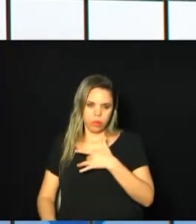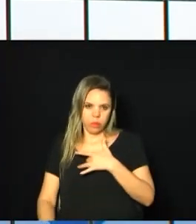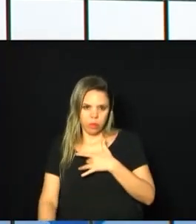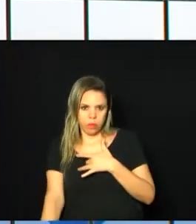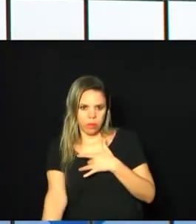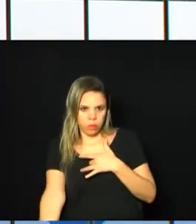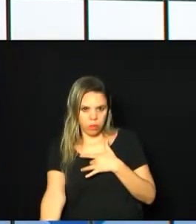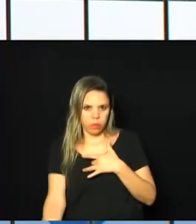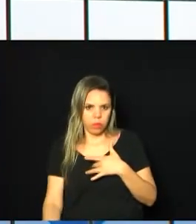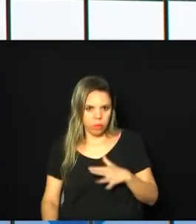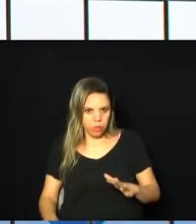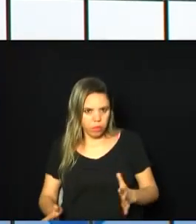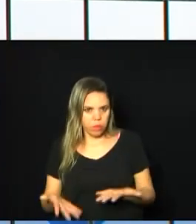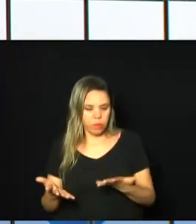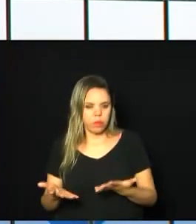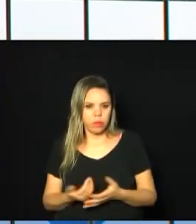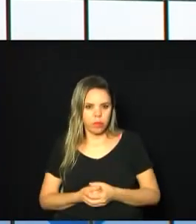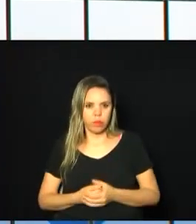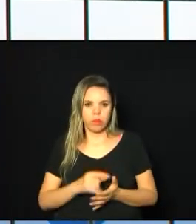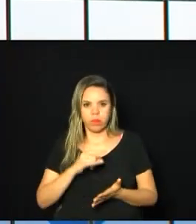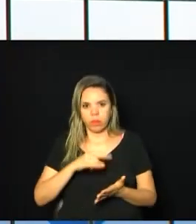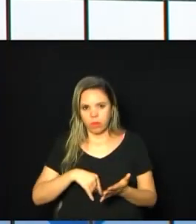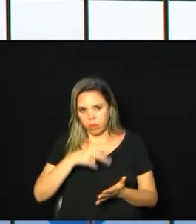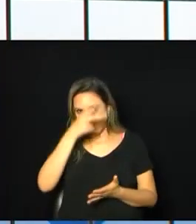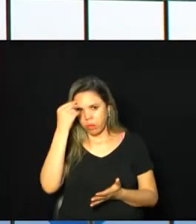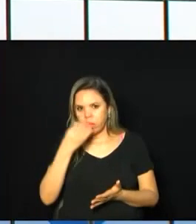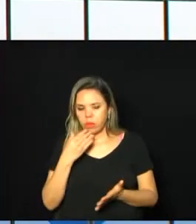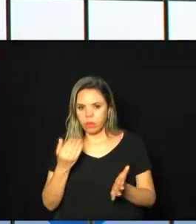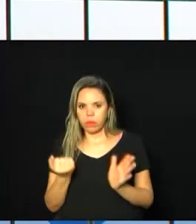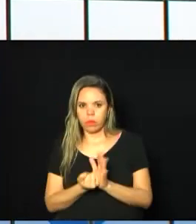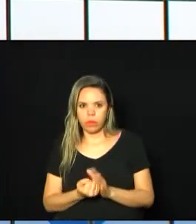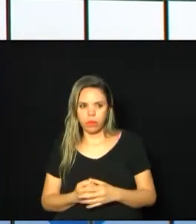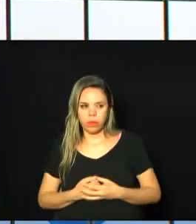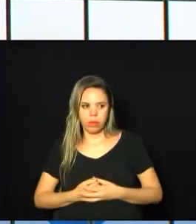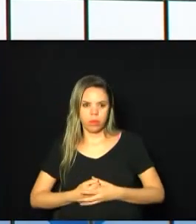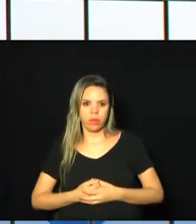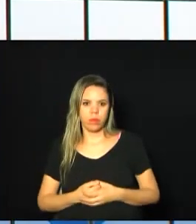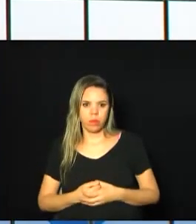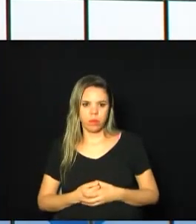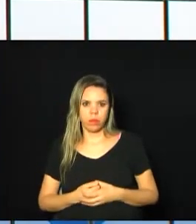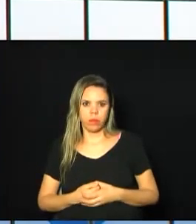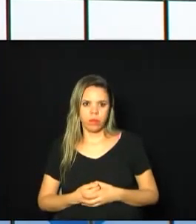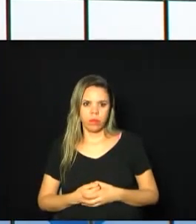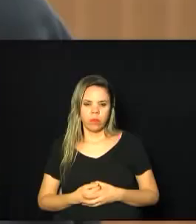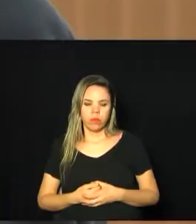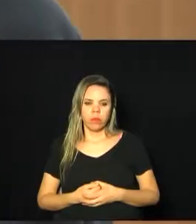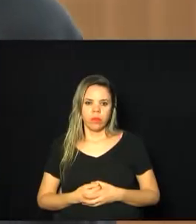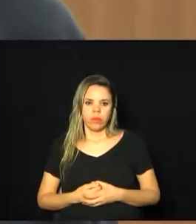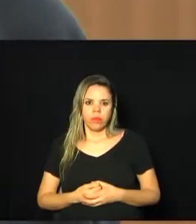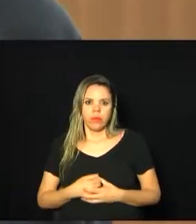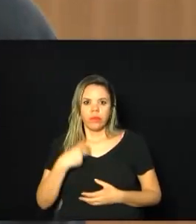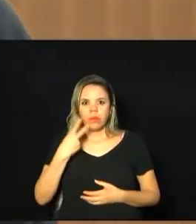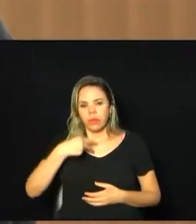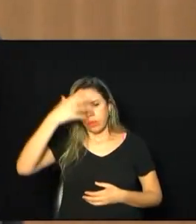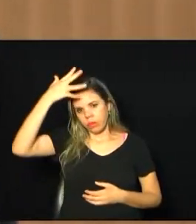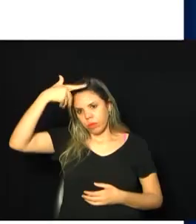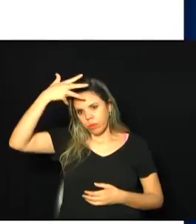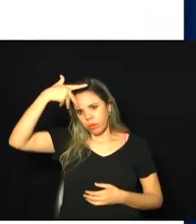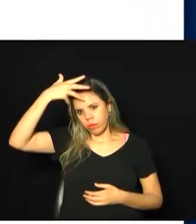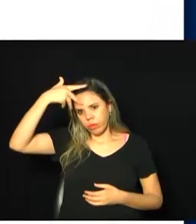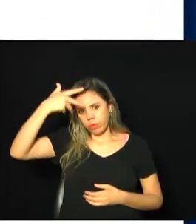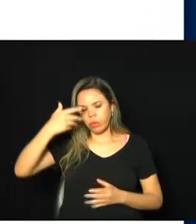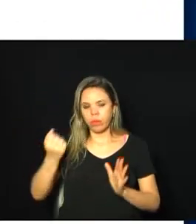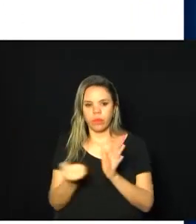saúde motivou um requerimento que foi protocolado aqui na Câmara. O vereador Rodrigo da